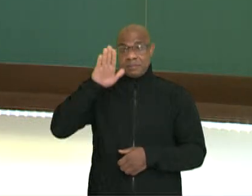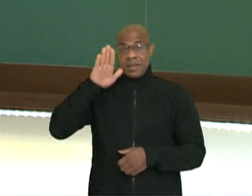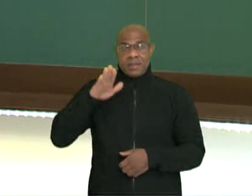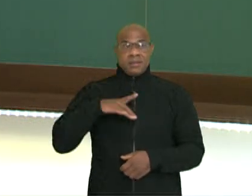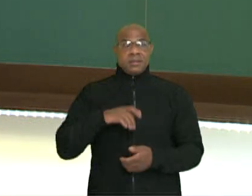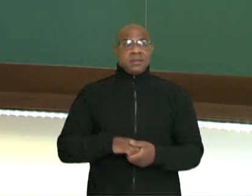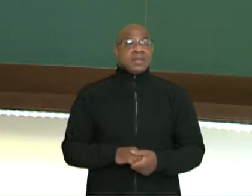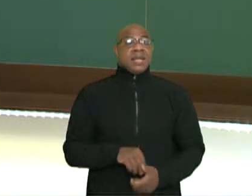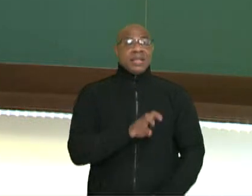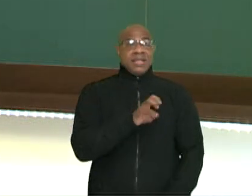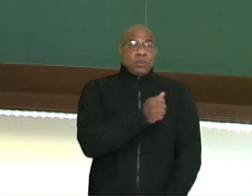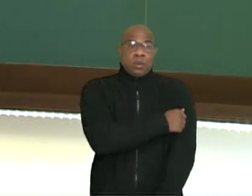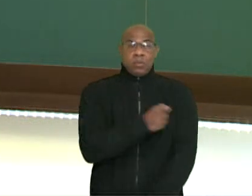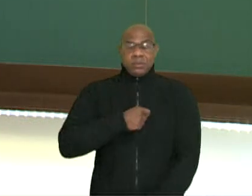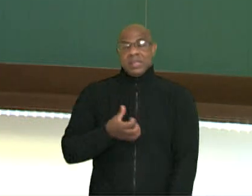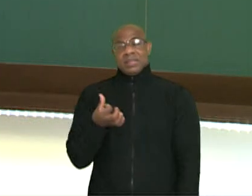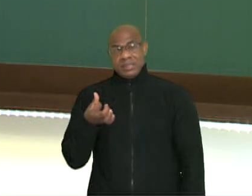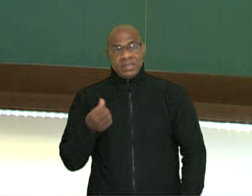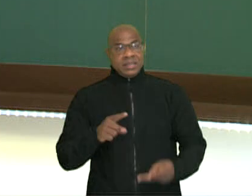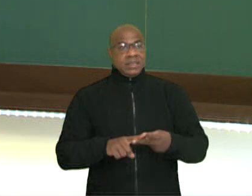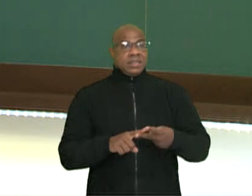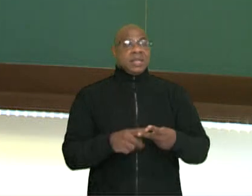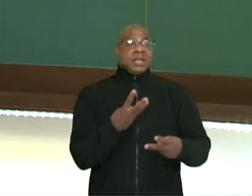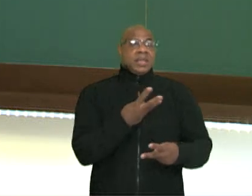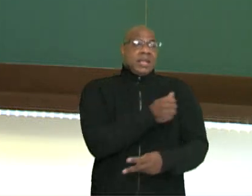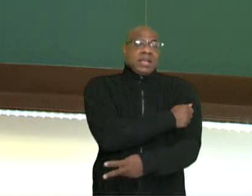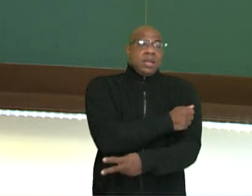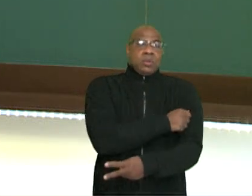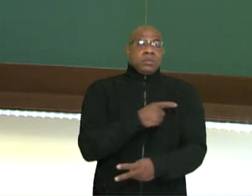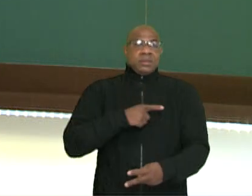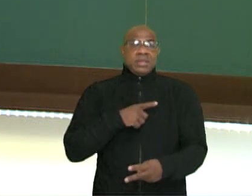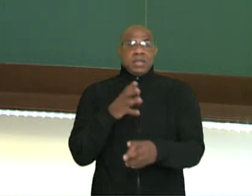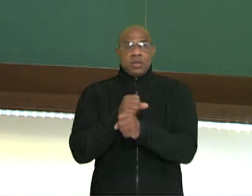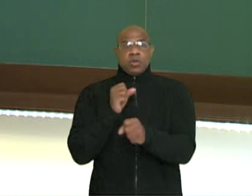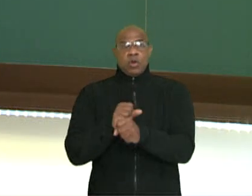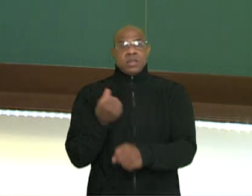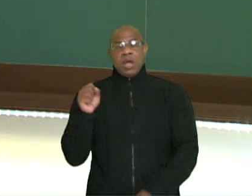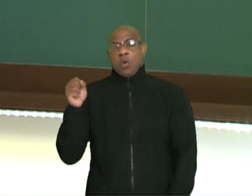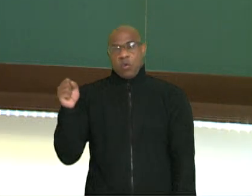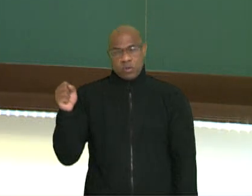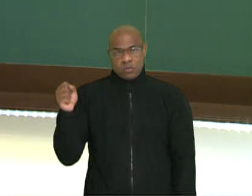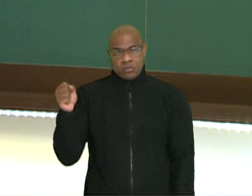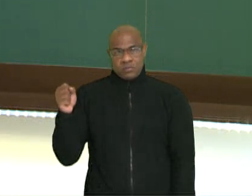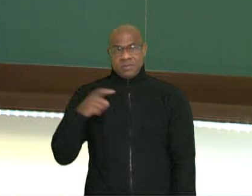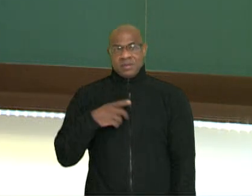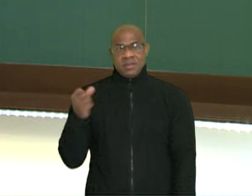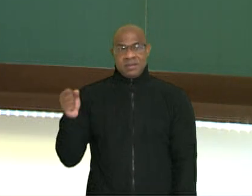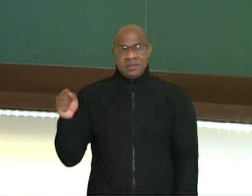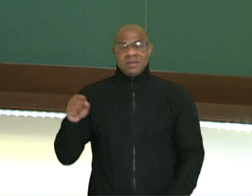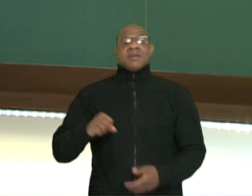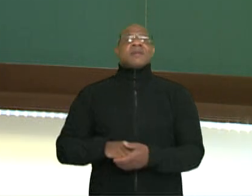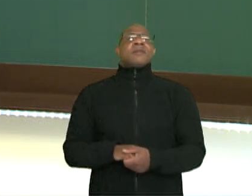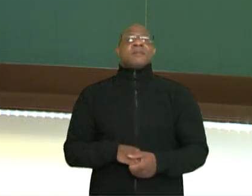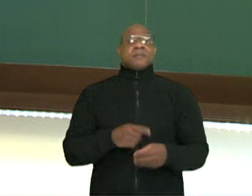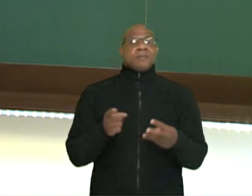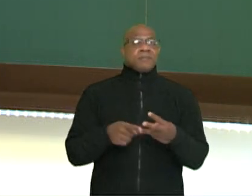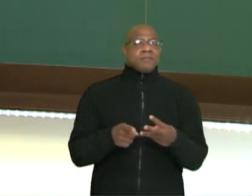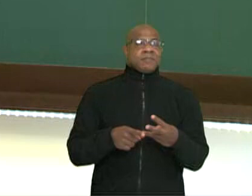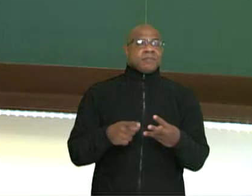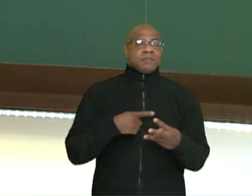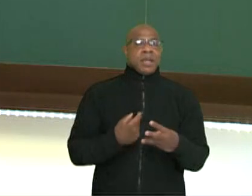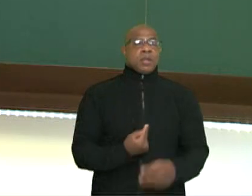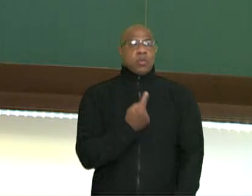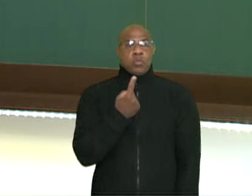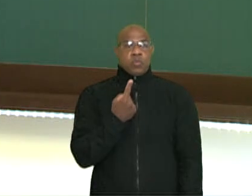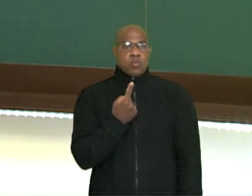Então, 5 alunos com média 6, 3 alunos com média 8, olha aqui, ó, 3, ó, mais 3 alunos com média 9, mais 1